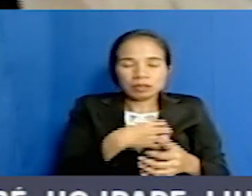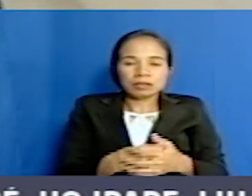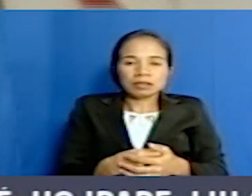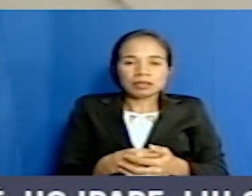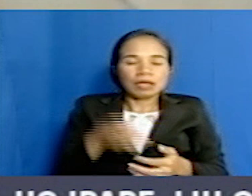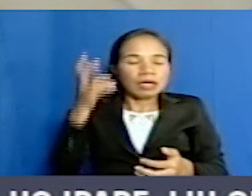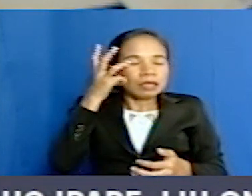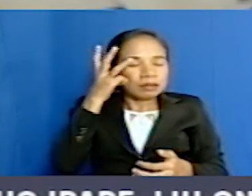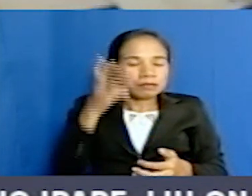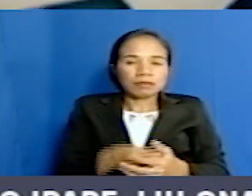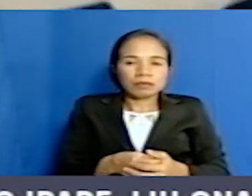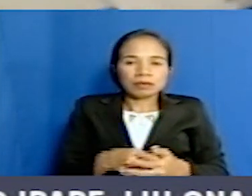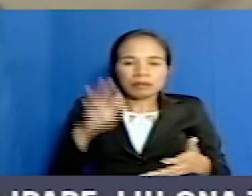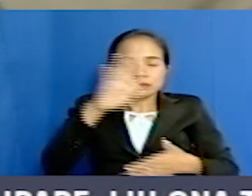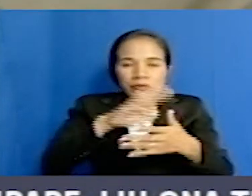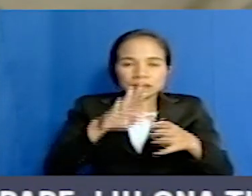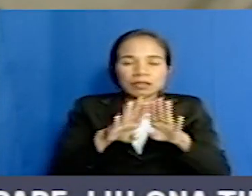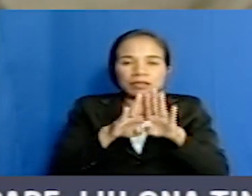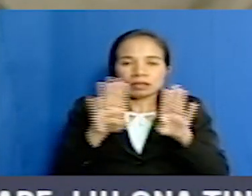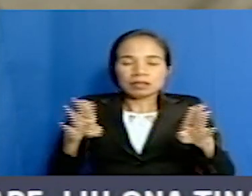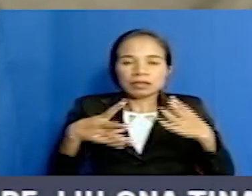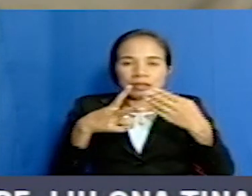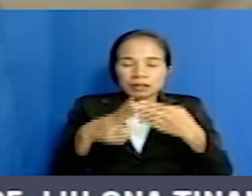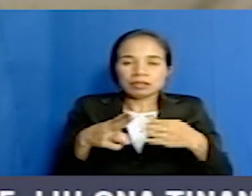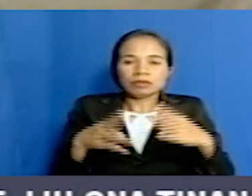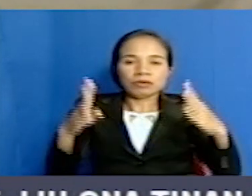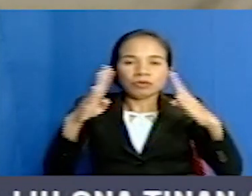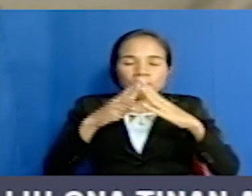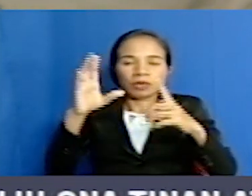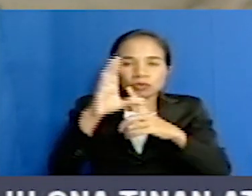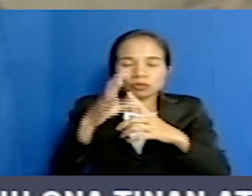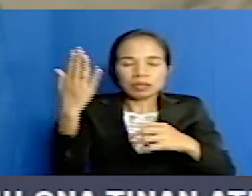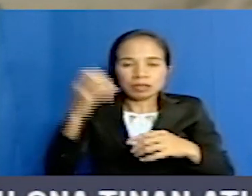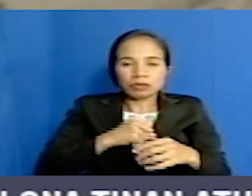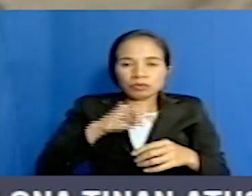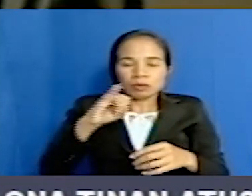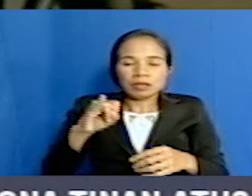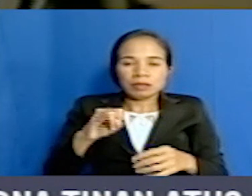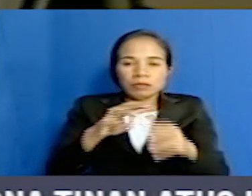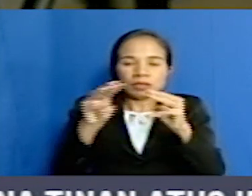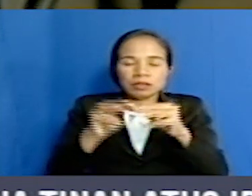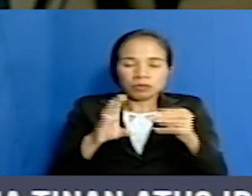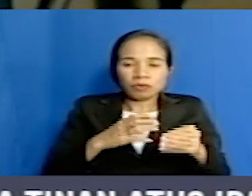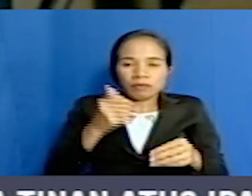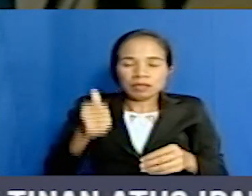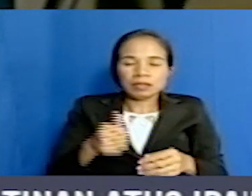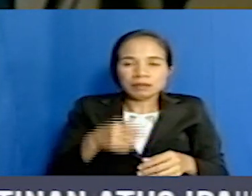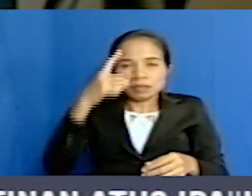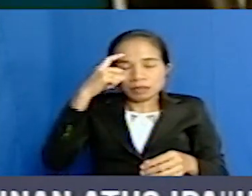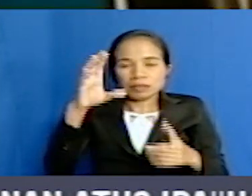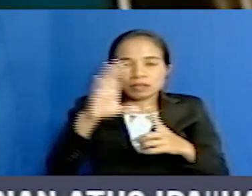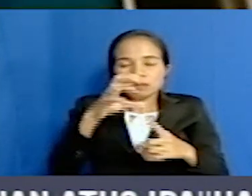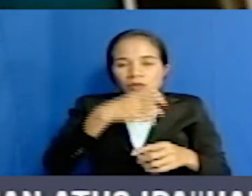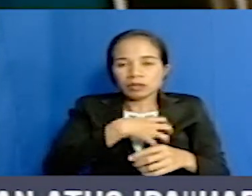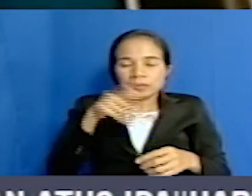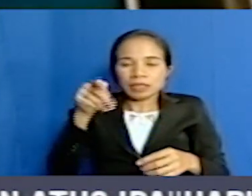condição Lano e a festa inauguração uma lição ida e a sua Iloro, município Covalima. Também, Comando-Geral PNTEL